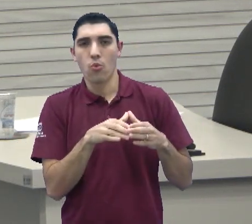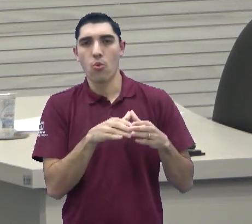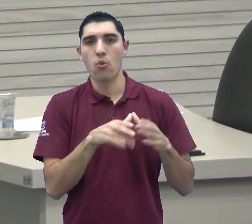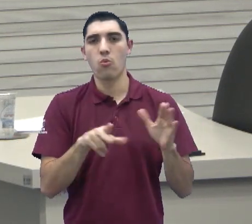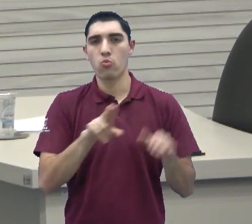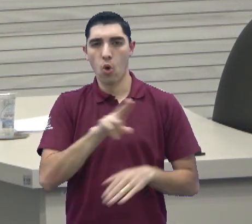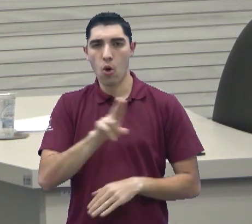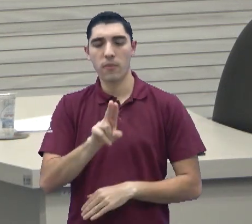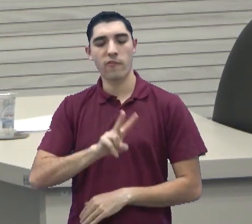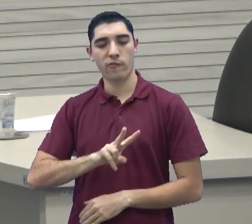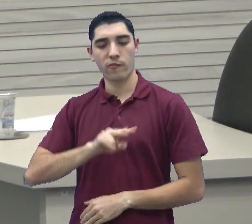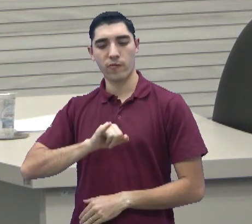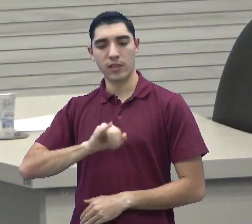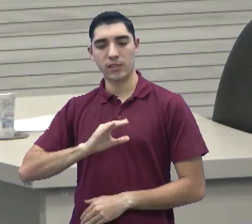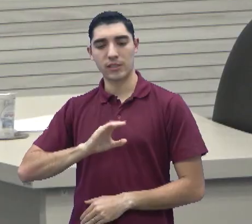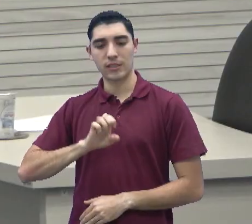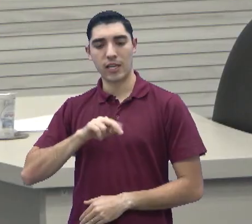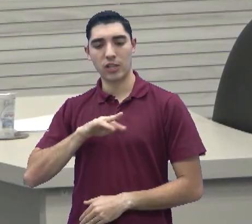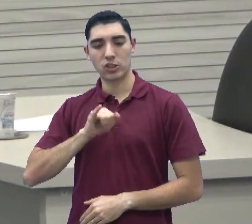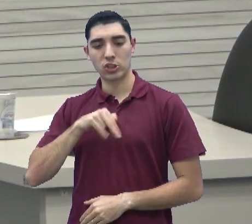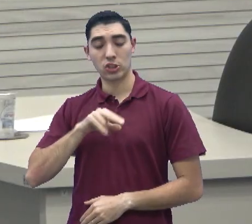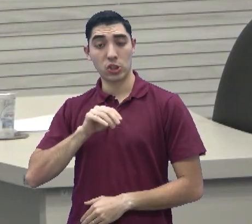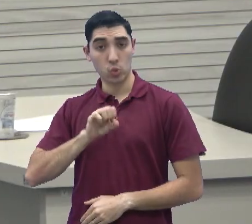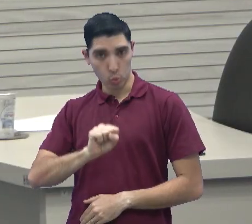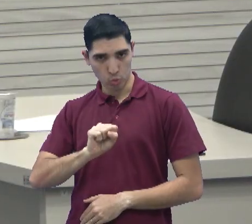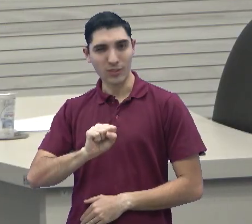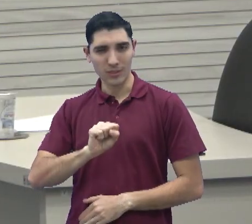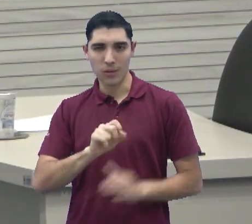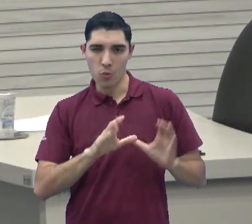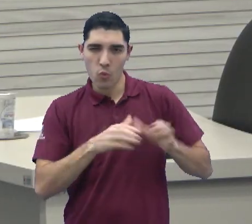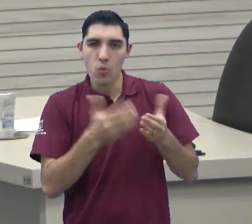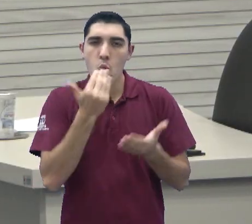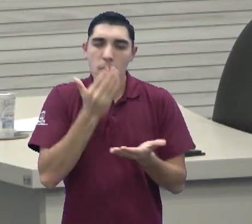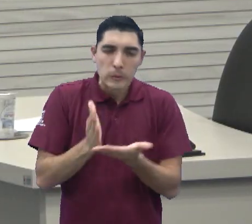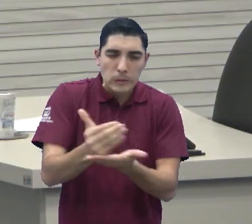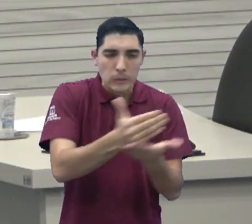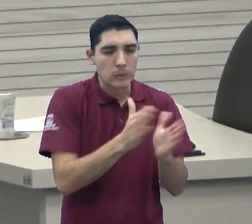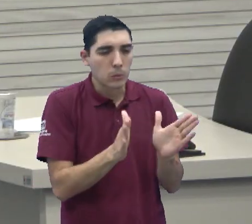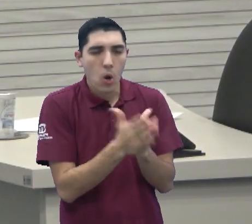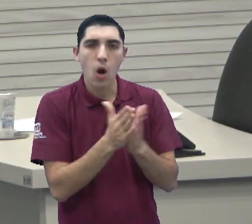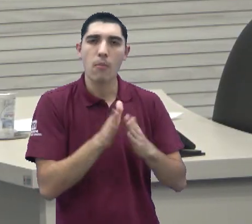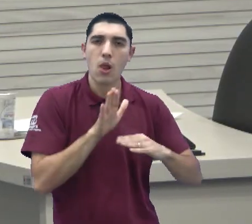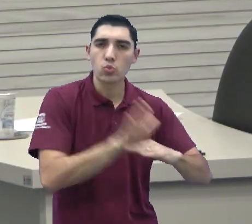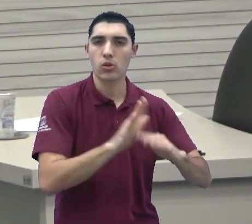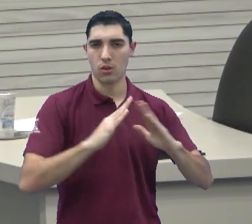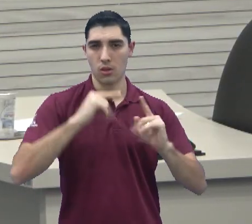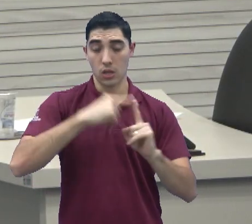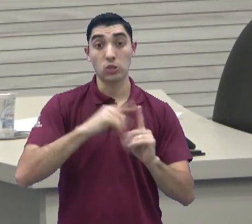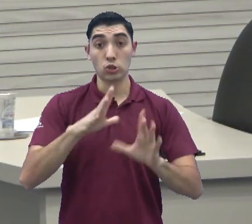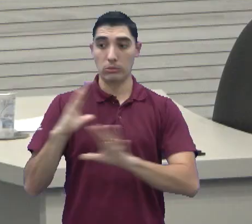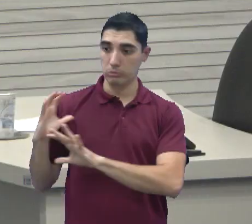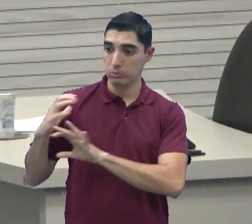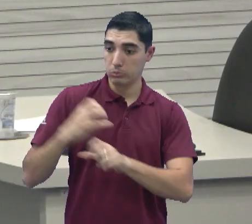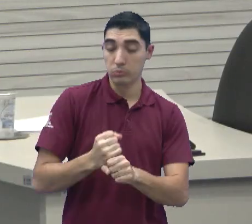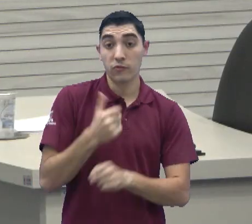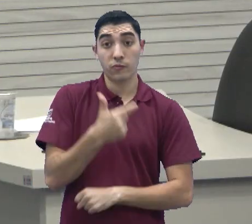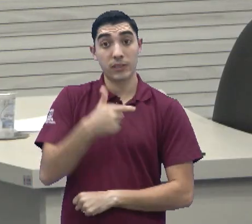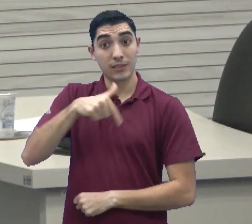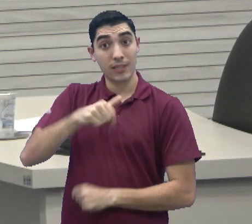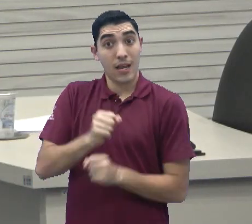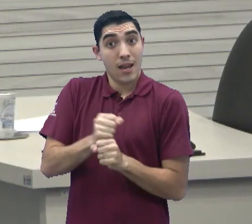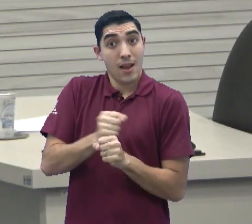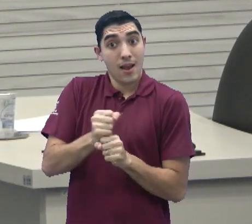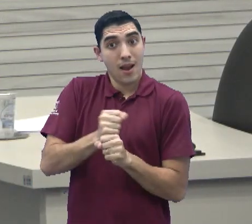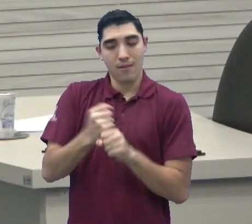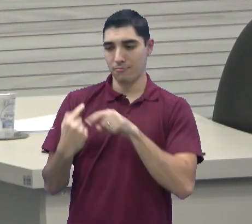no dia 2 de agosto fizeram 27 anos de trabalho, de ajuda